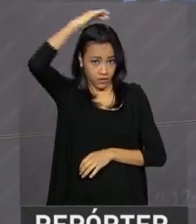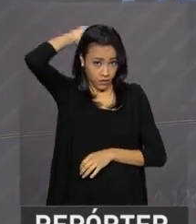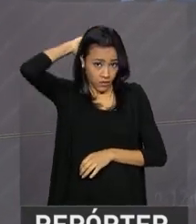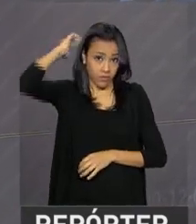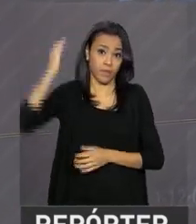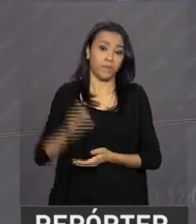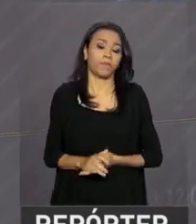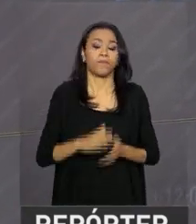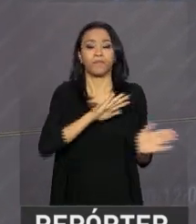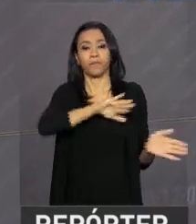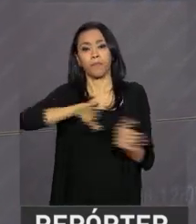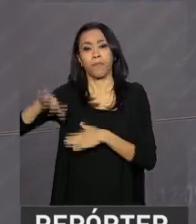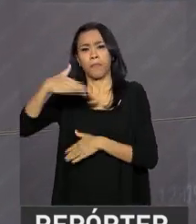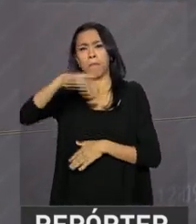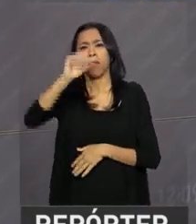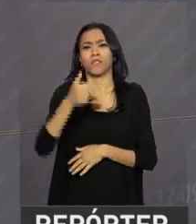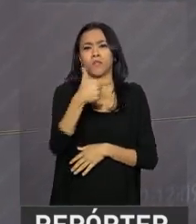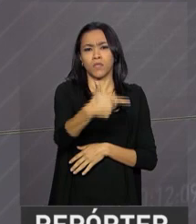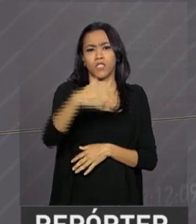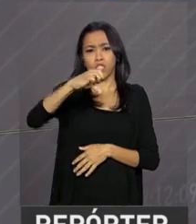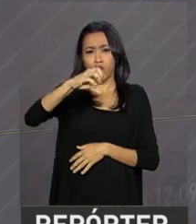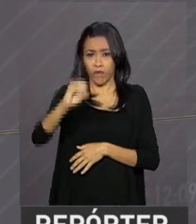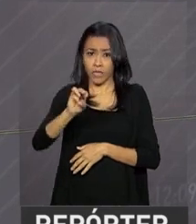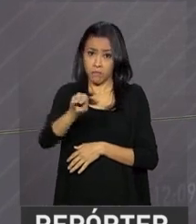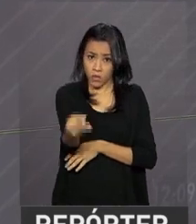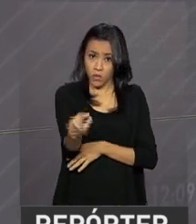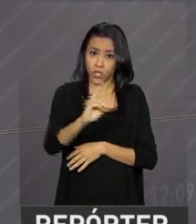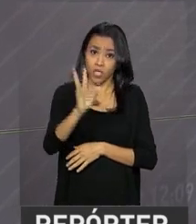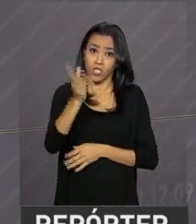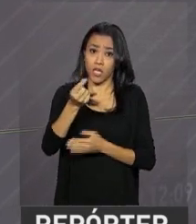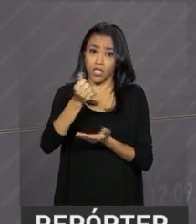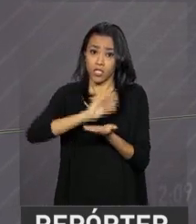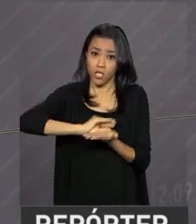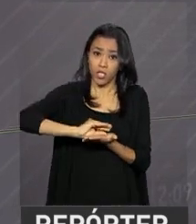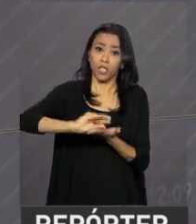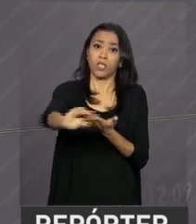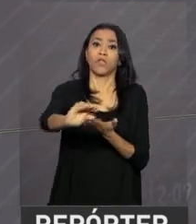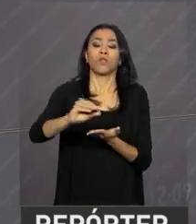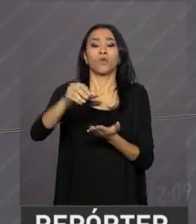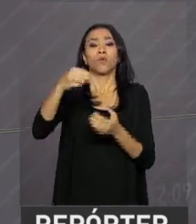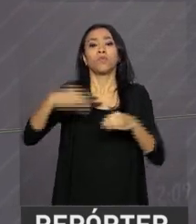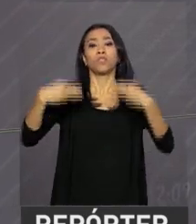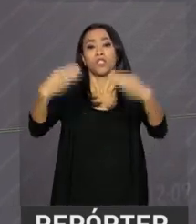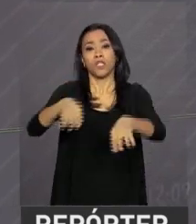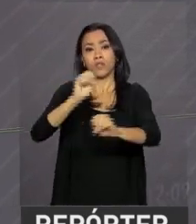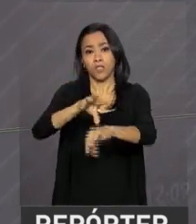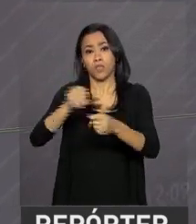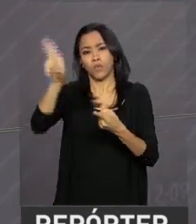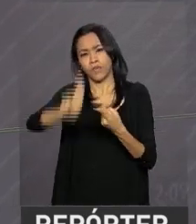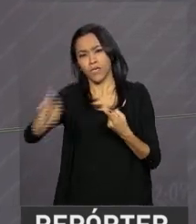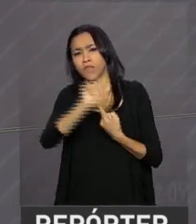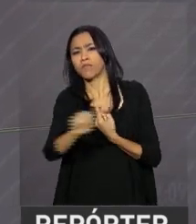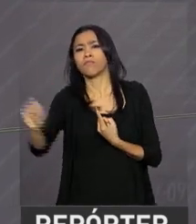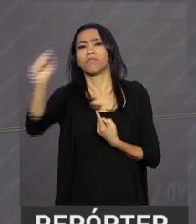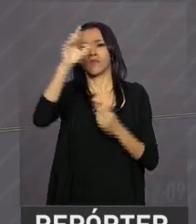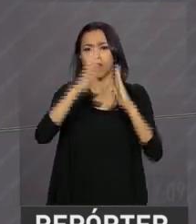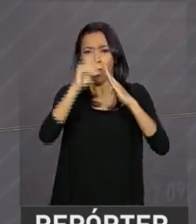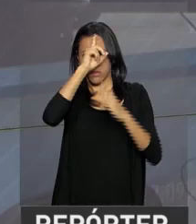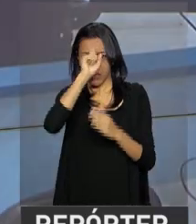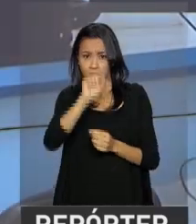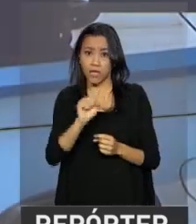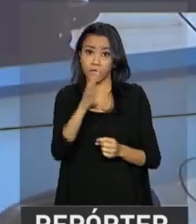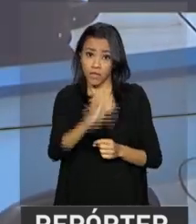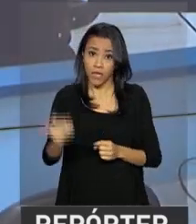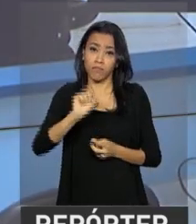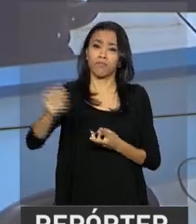Temer. Mais de 290 milhões de reais foram liberados pelo Ministério da Educação para universidades, hospitais federais e Rede Federal de